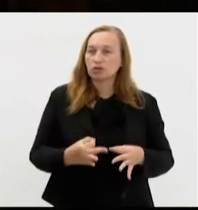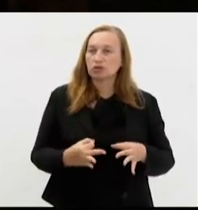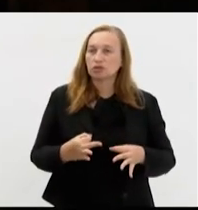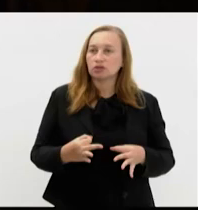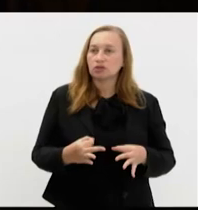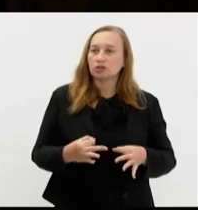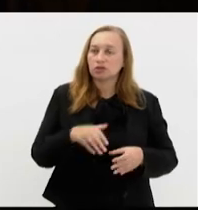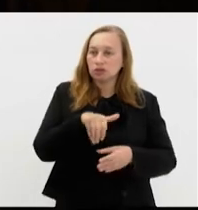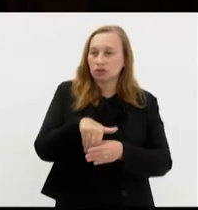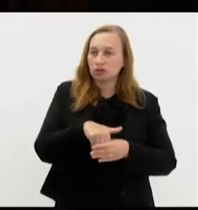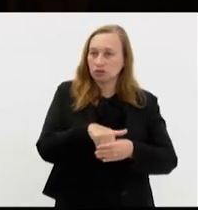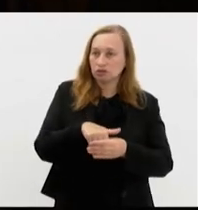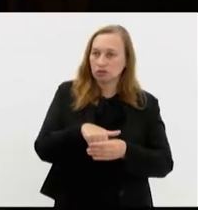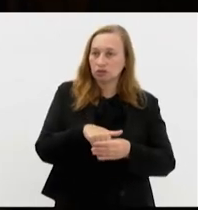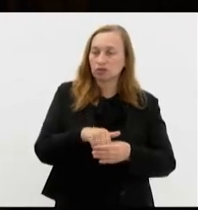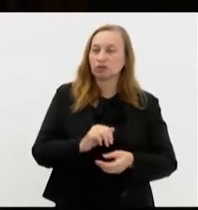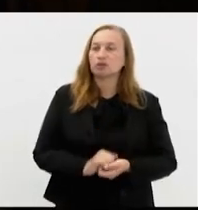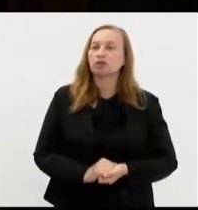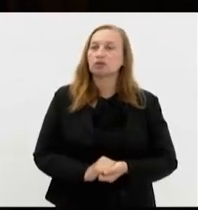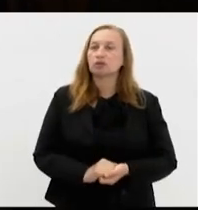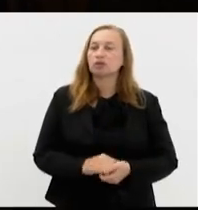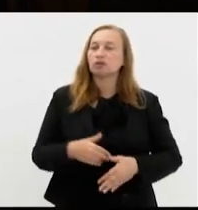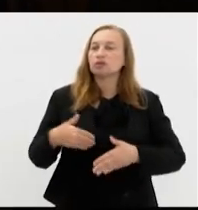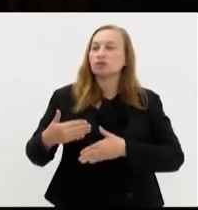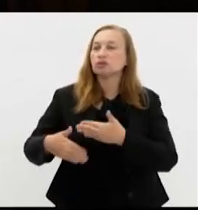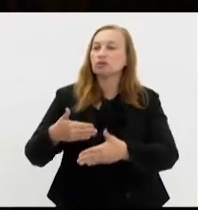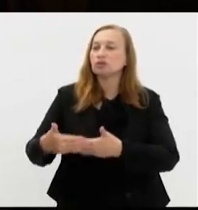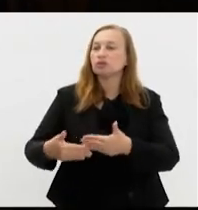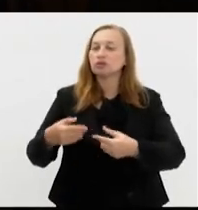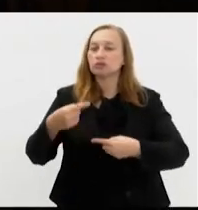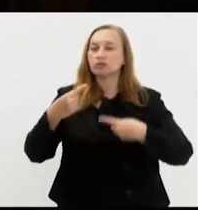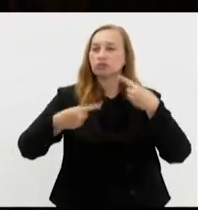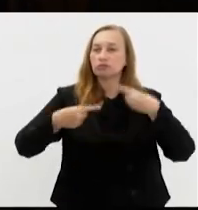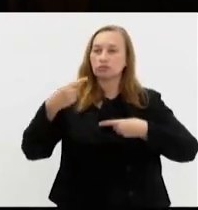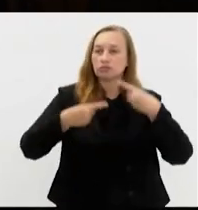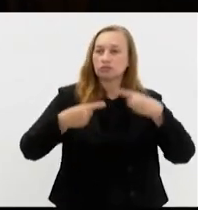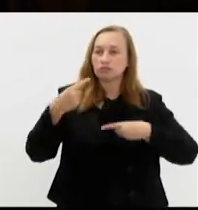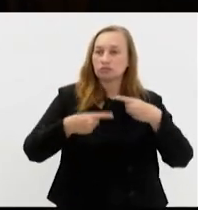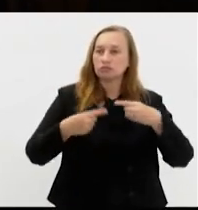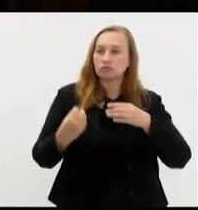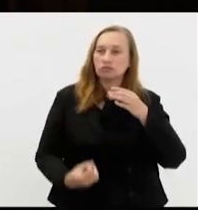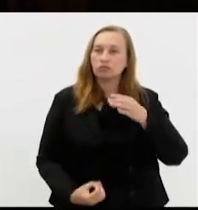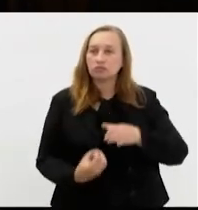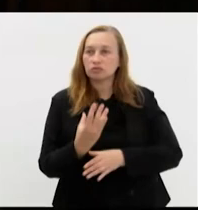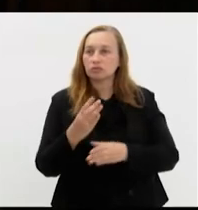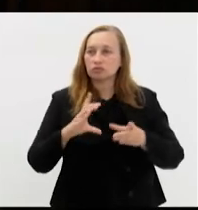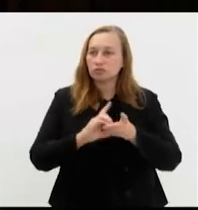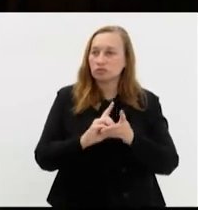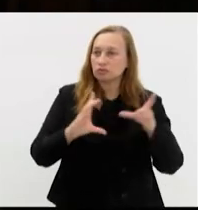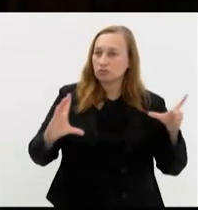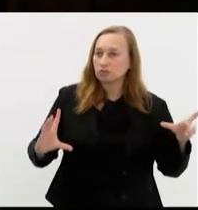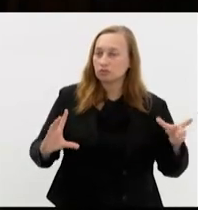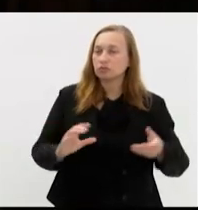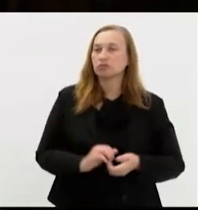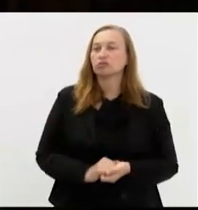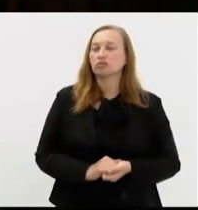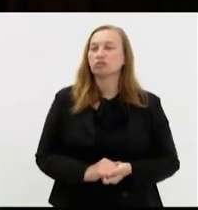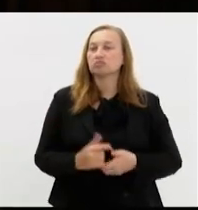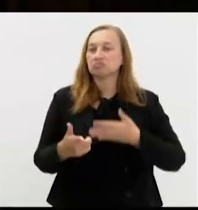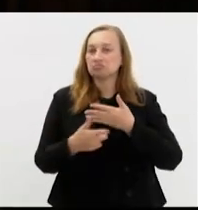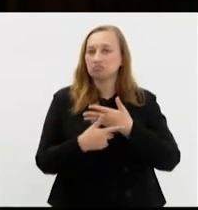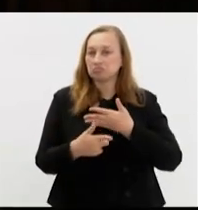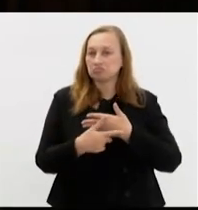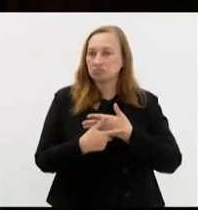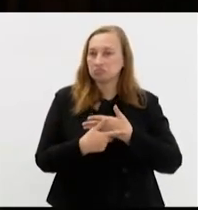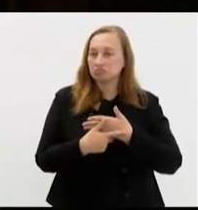processo dialógico nesse processo de diálogo da construção da Democracia tem um papel